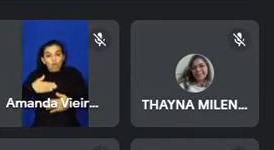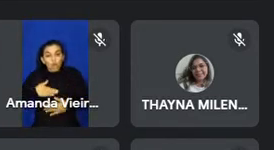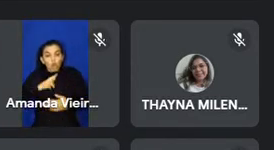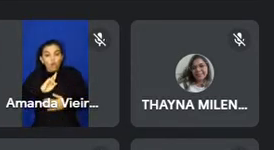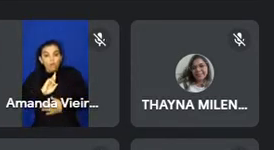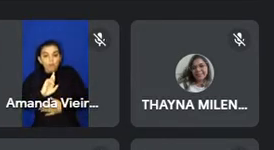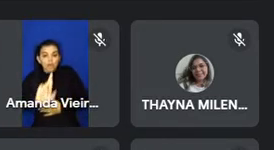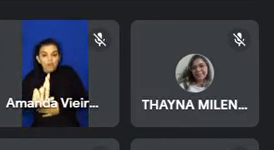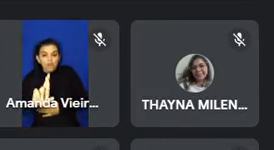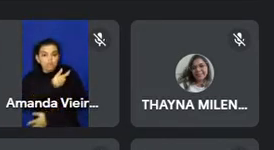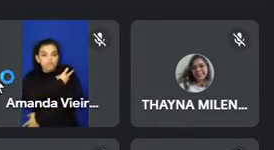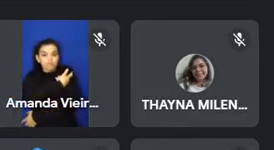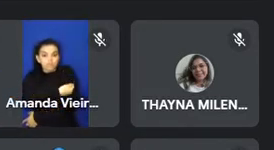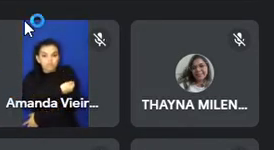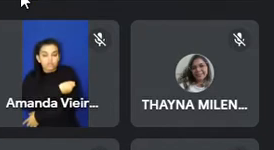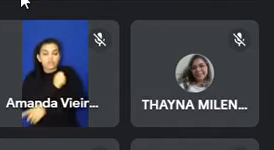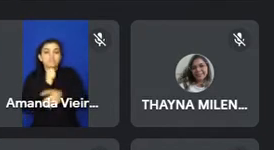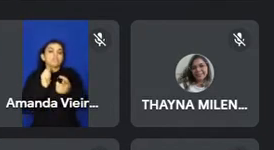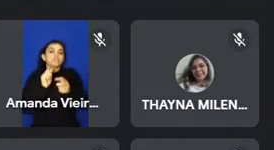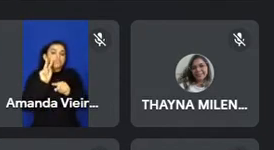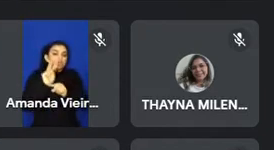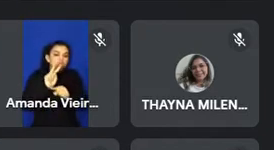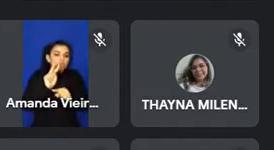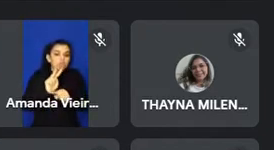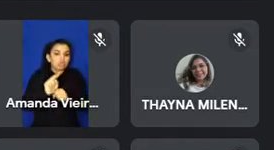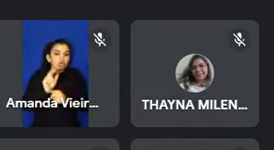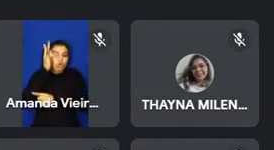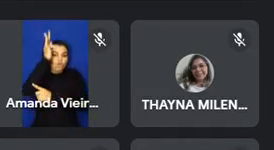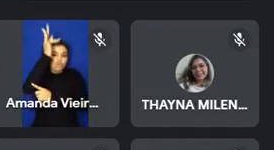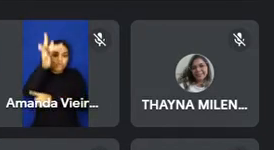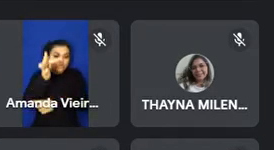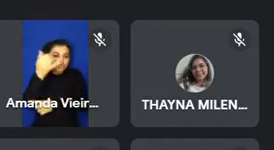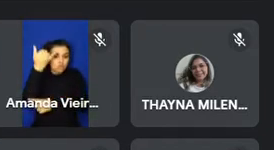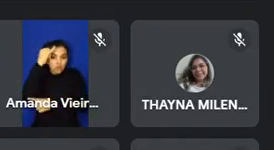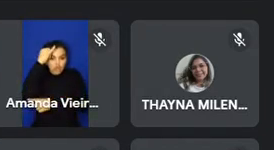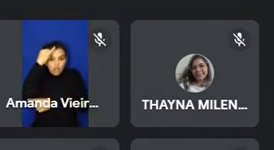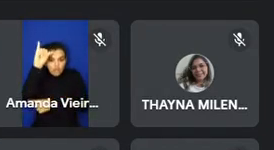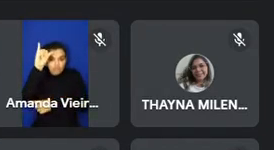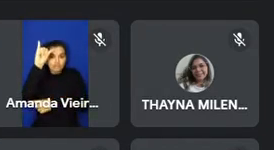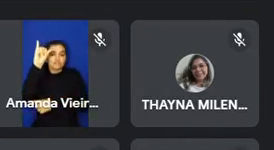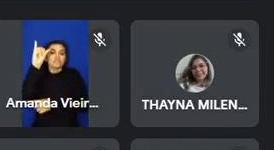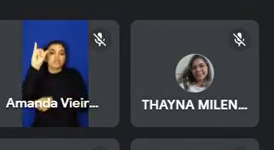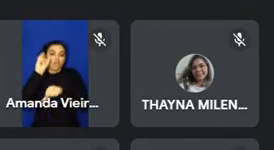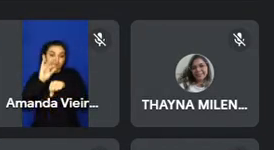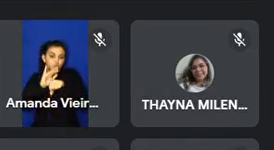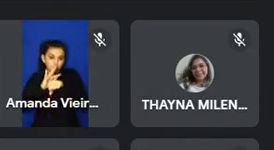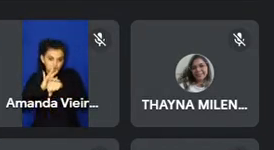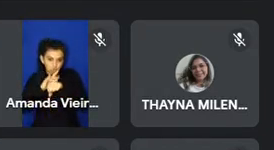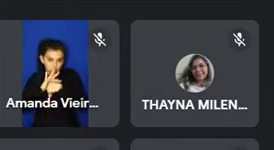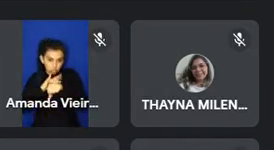prevenindo infecções futuras, evitando o aparecimento de doenças e sintomas.